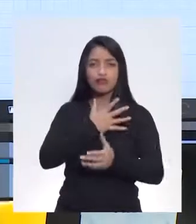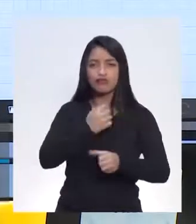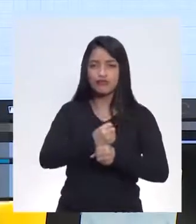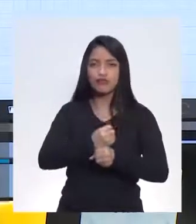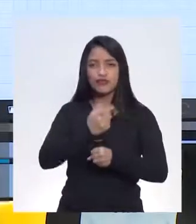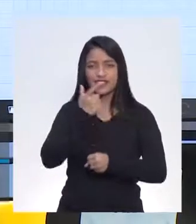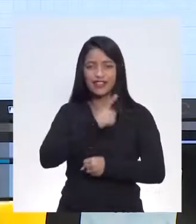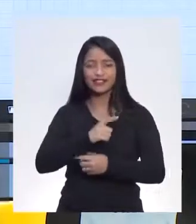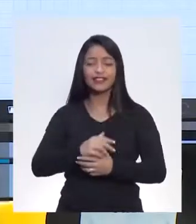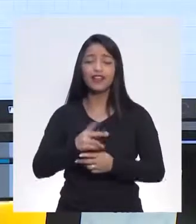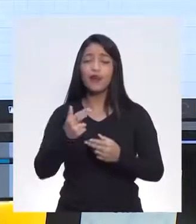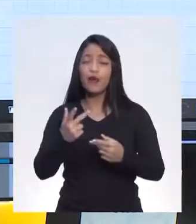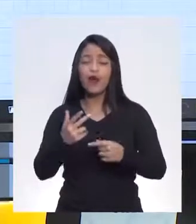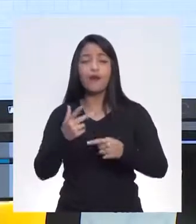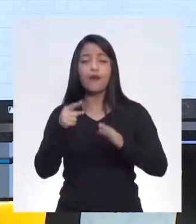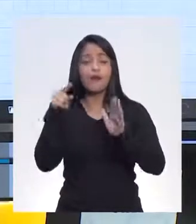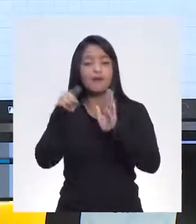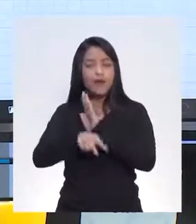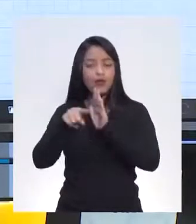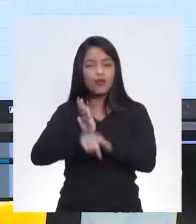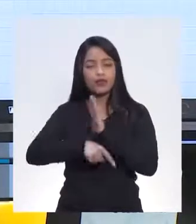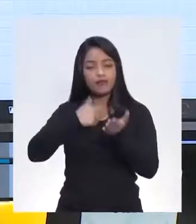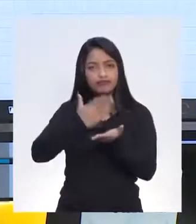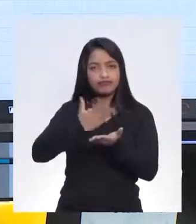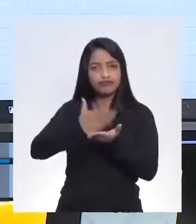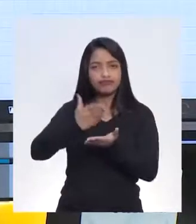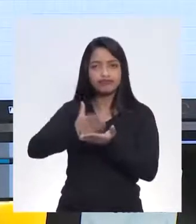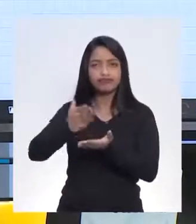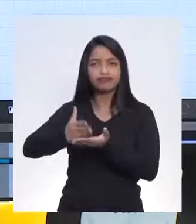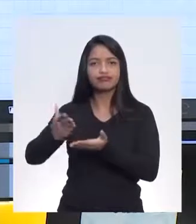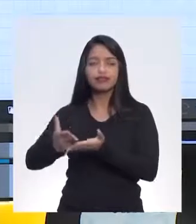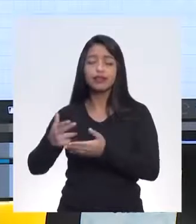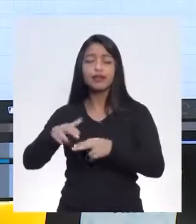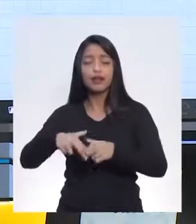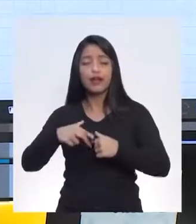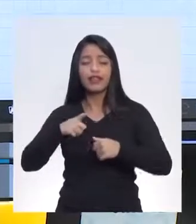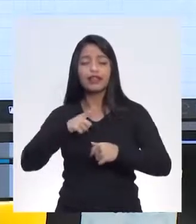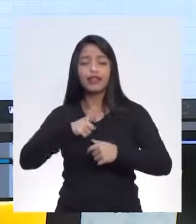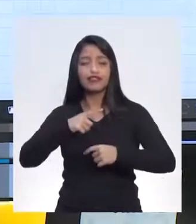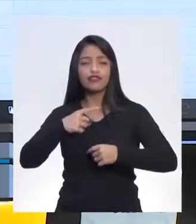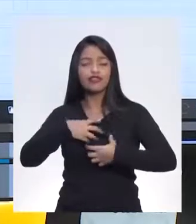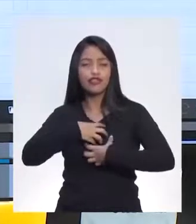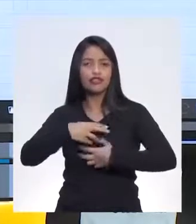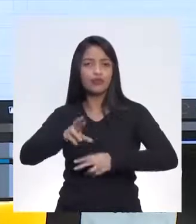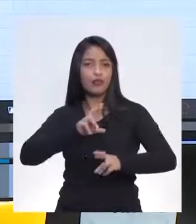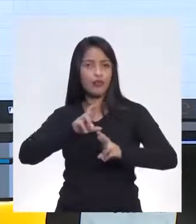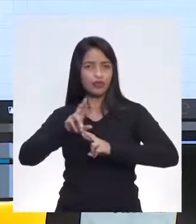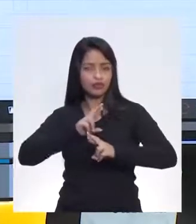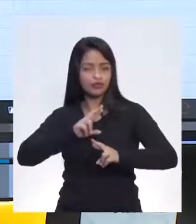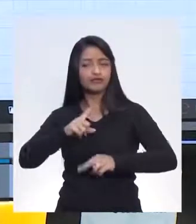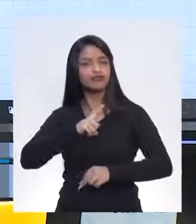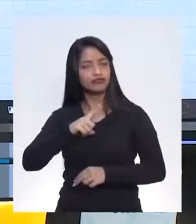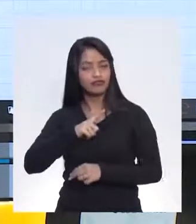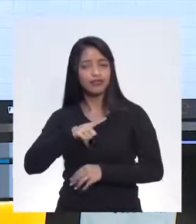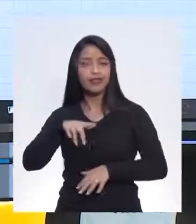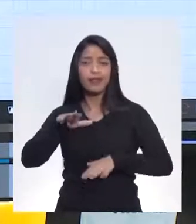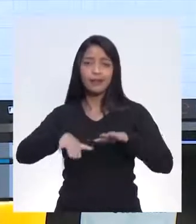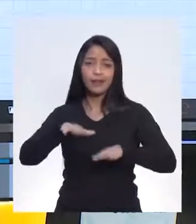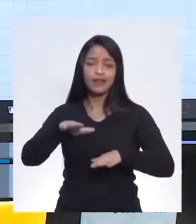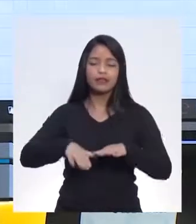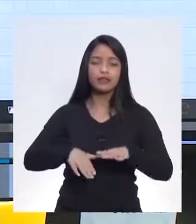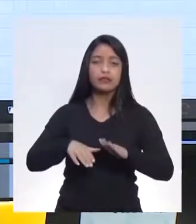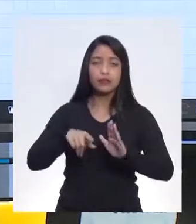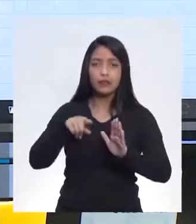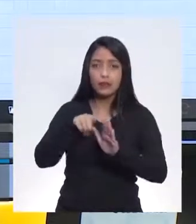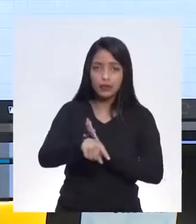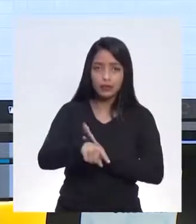gente fraciona as perguntas, porque tem toda uma dinâmica de resposta aqui no chat. A gente, dependendo do exercício que tem aí,